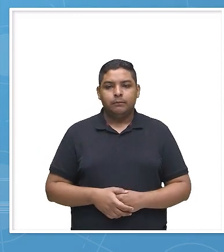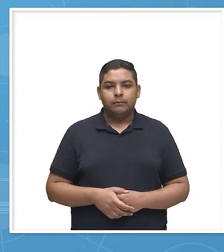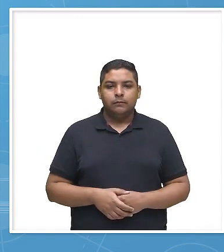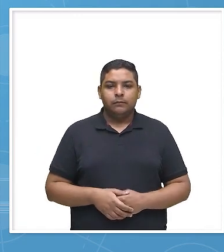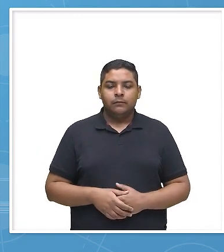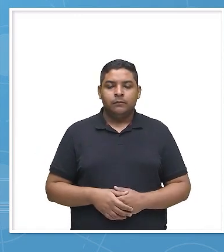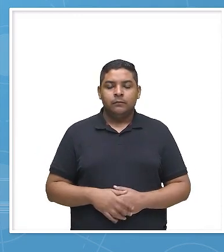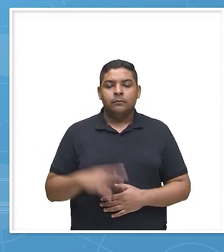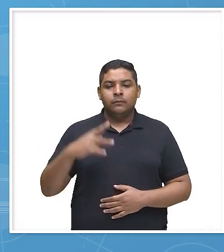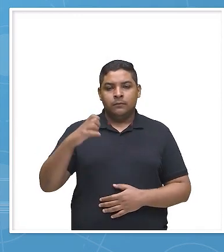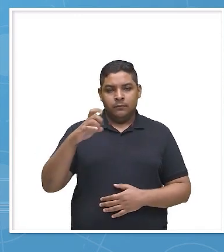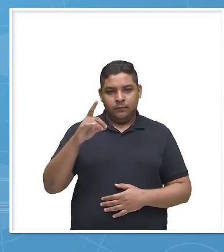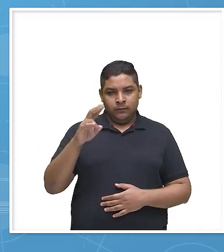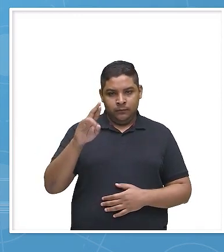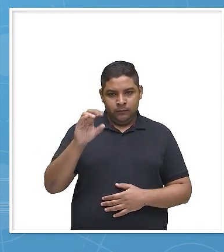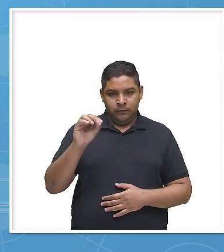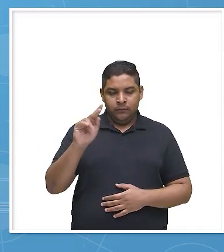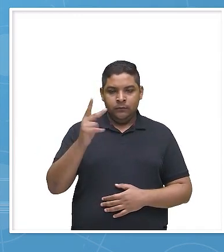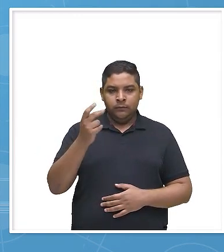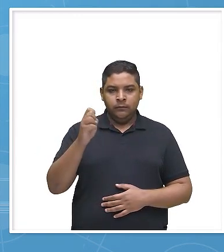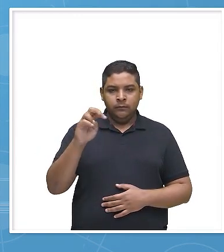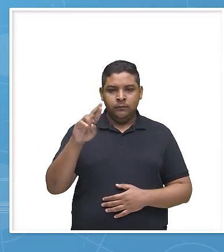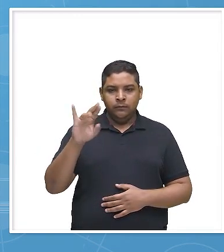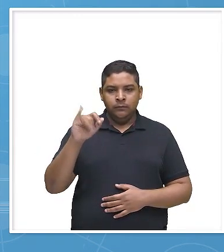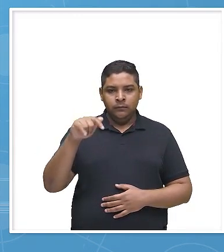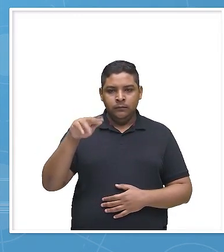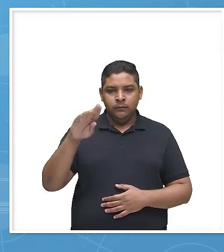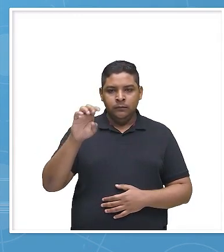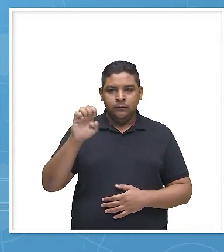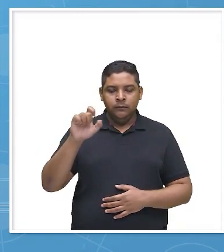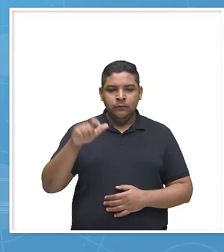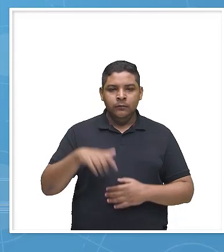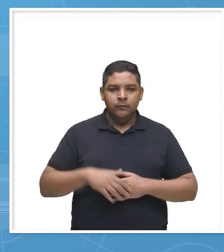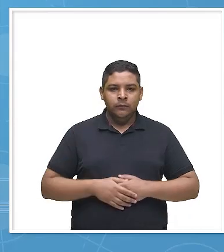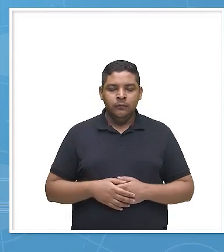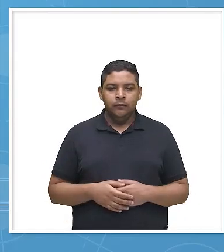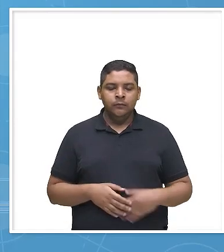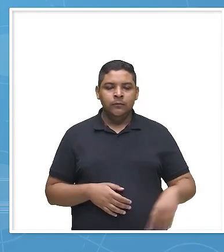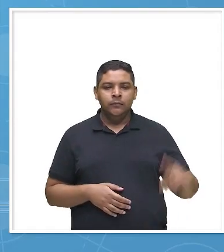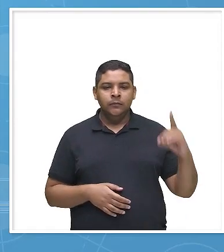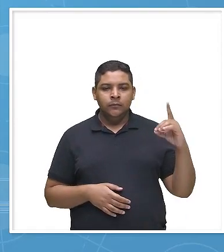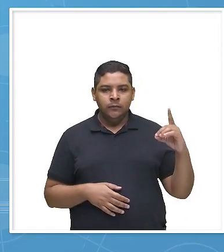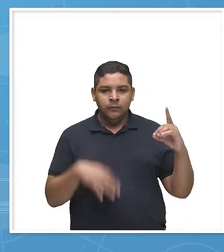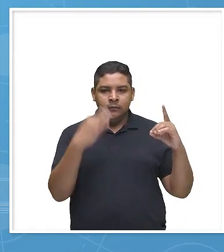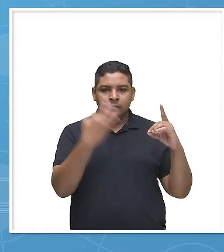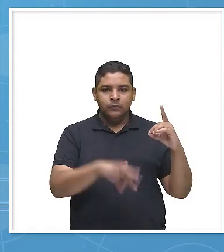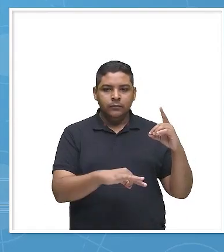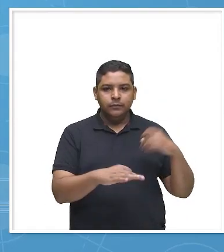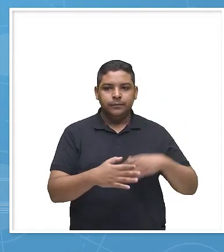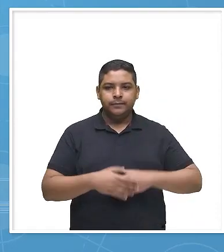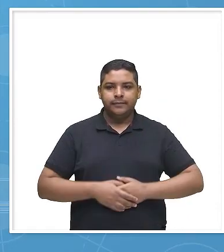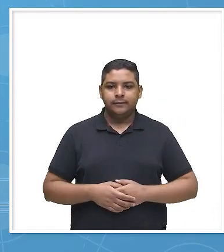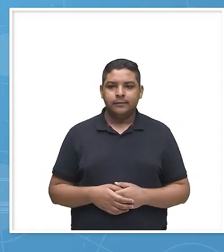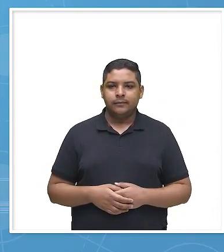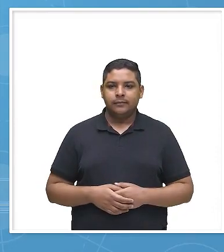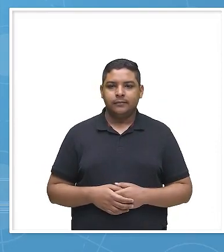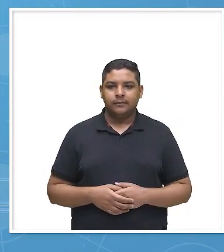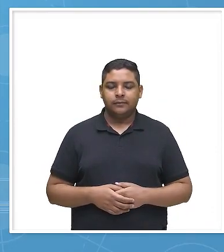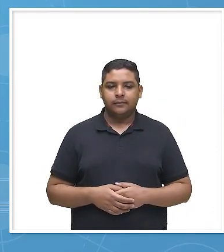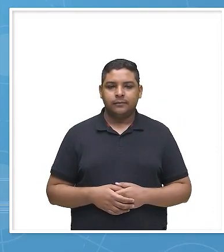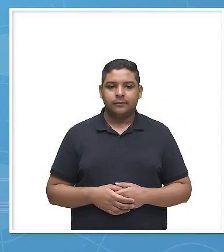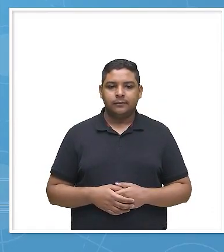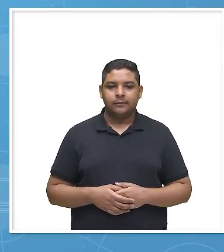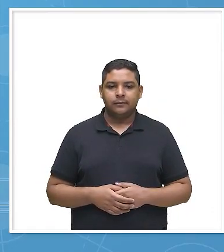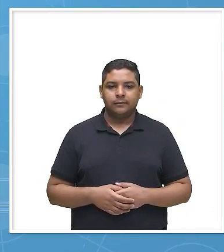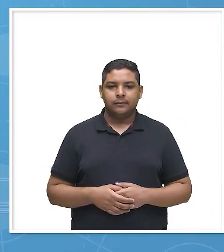O Pedro Henrique enviou a alternativa correta, sendo a letra D. Já a Maísa enviou também que a